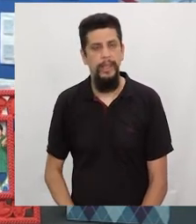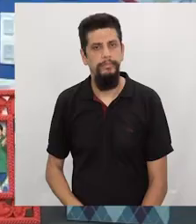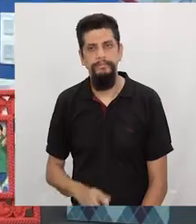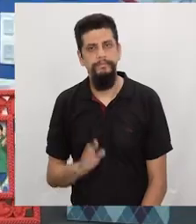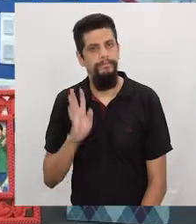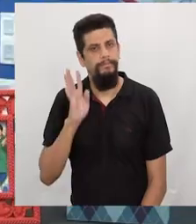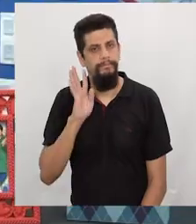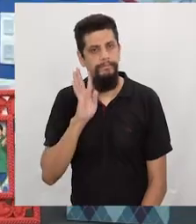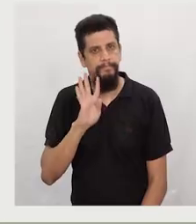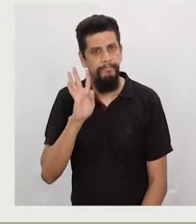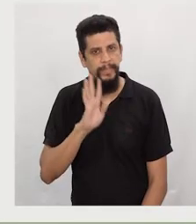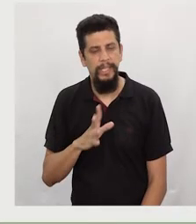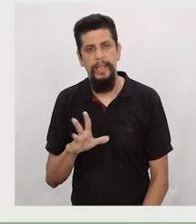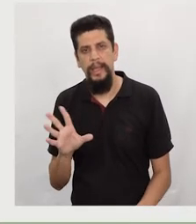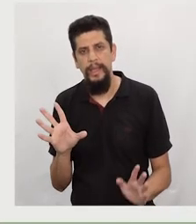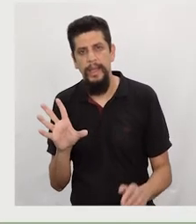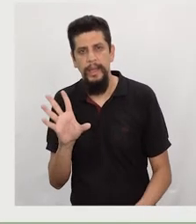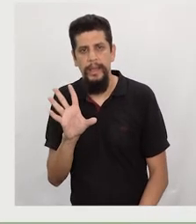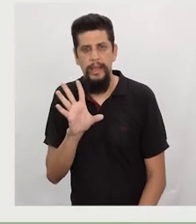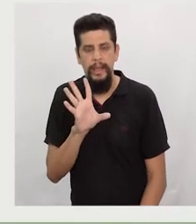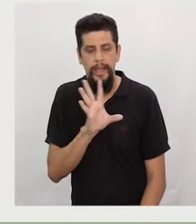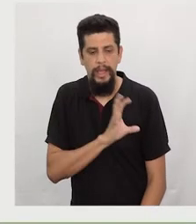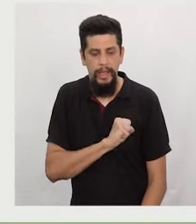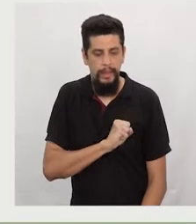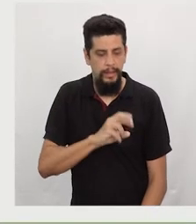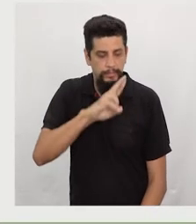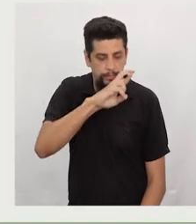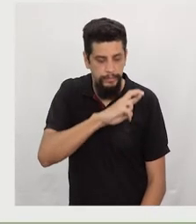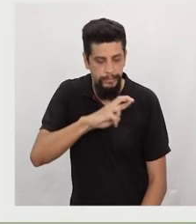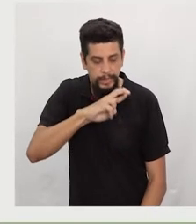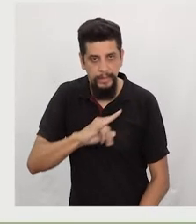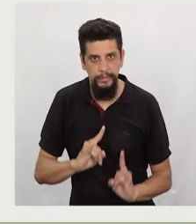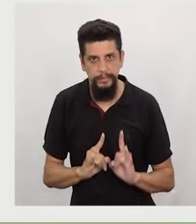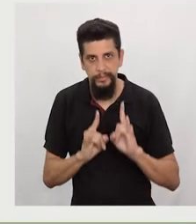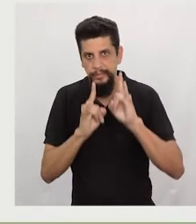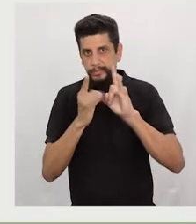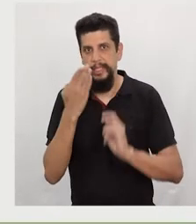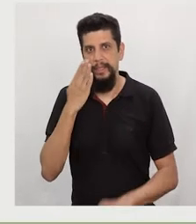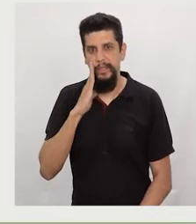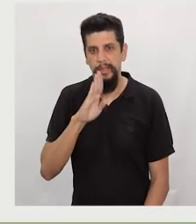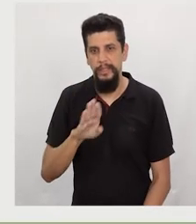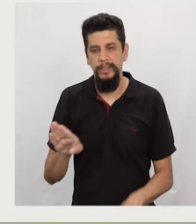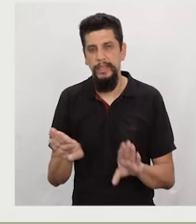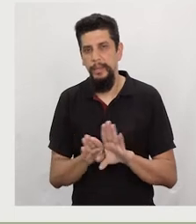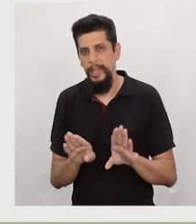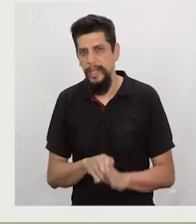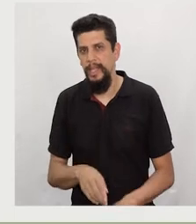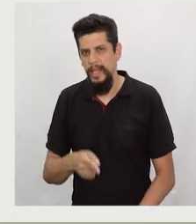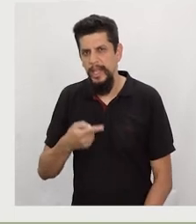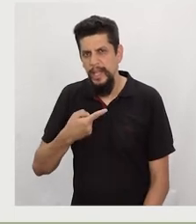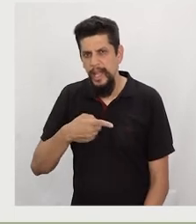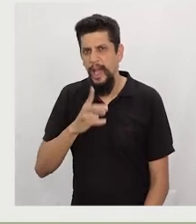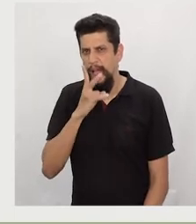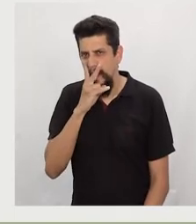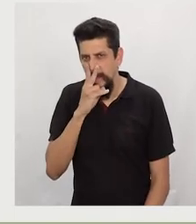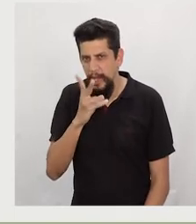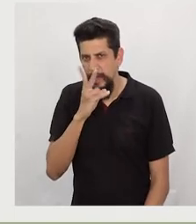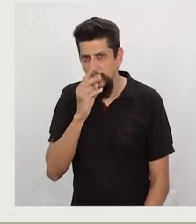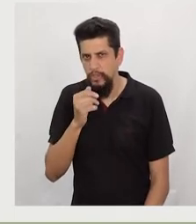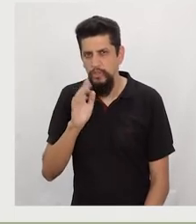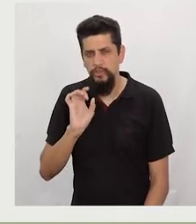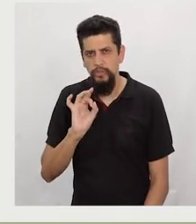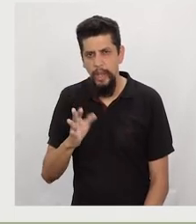fofo que ama os detetives do Prédio Azul. E também, muitas vezes, a gente acha que só as